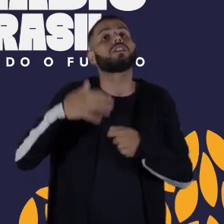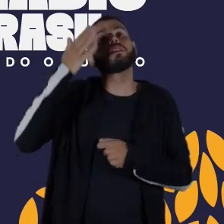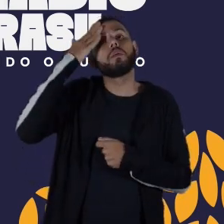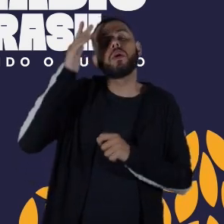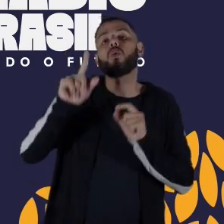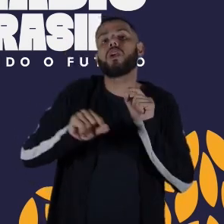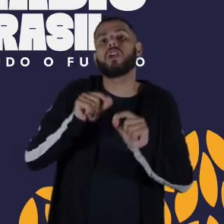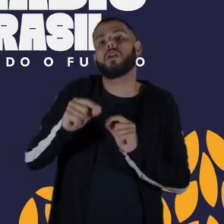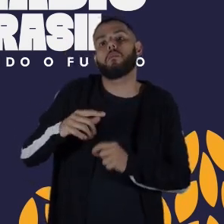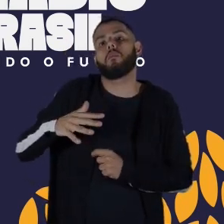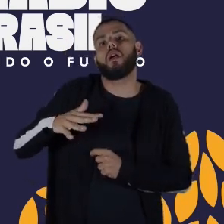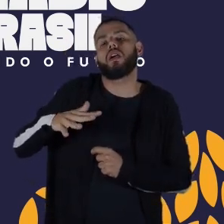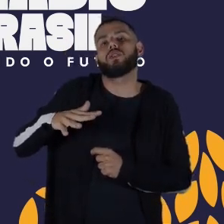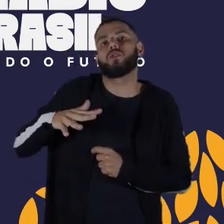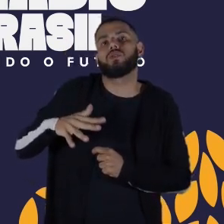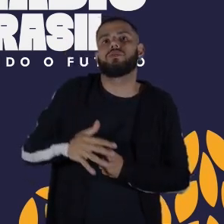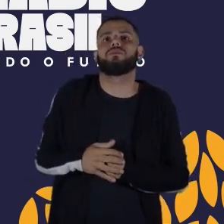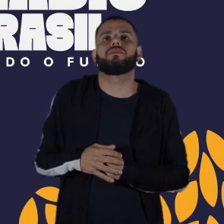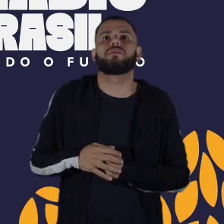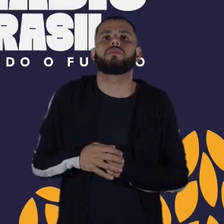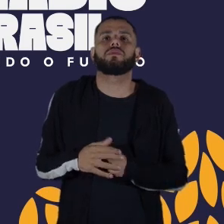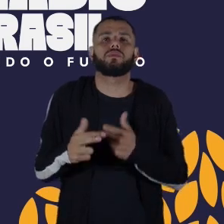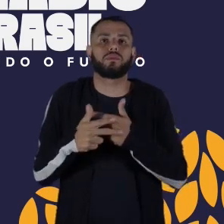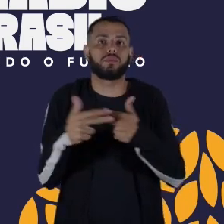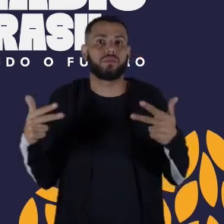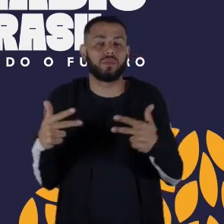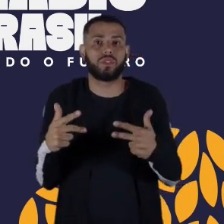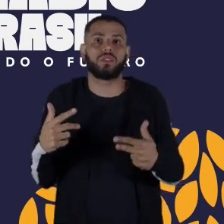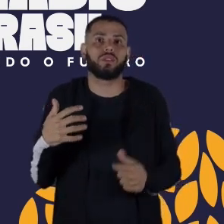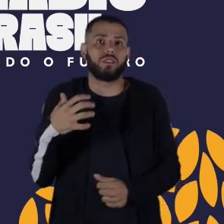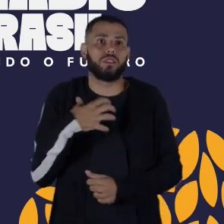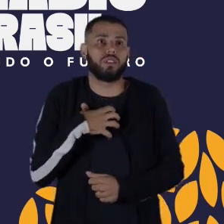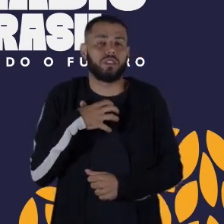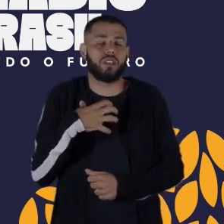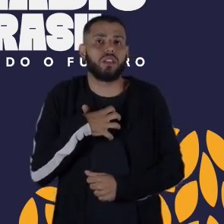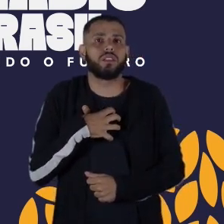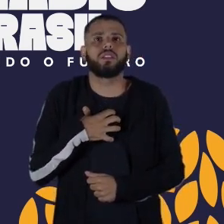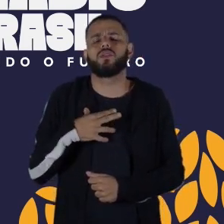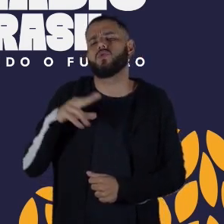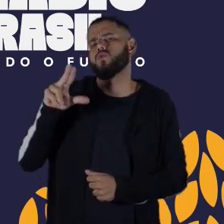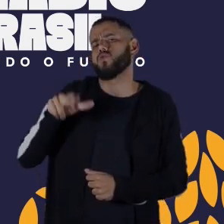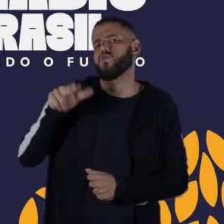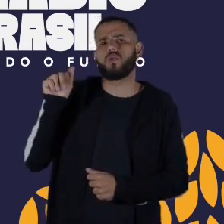Parkinson, essas doses que foram testadas,